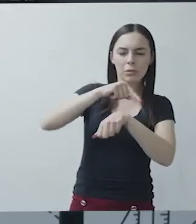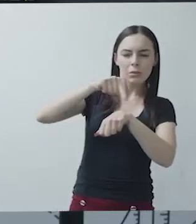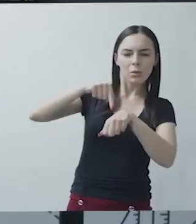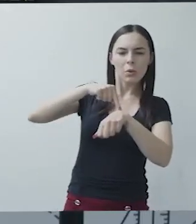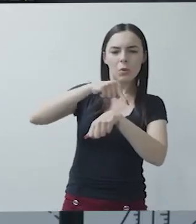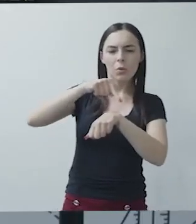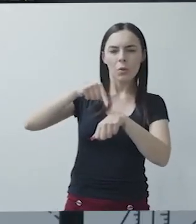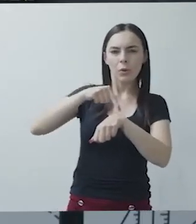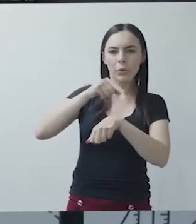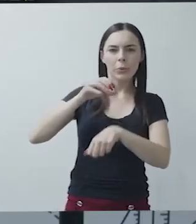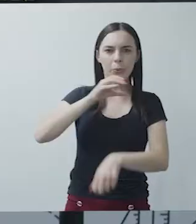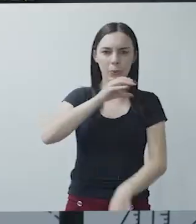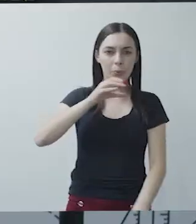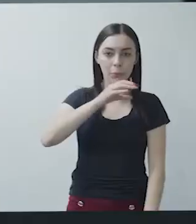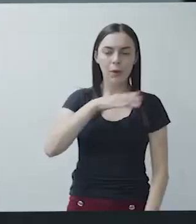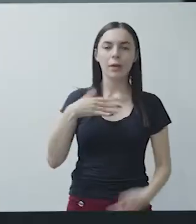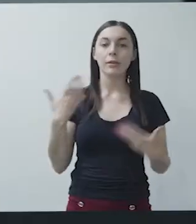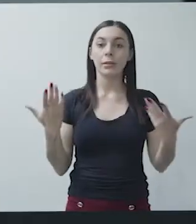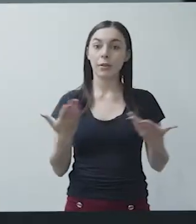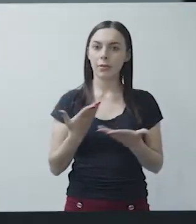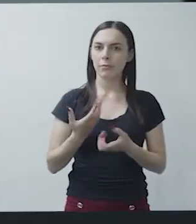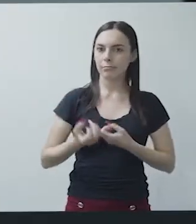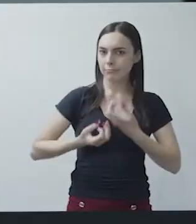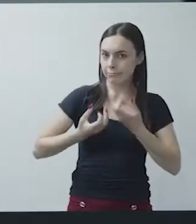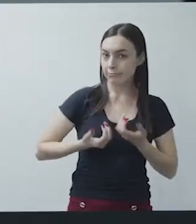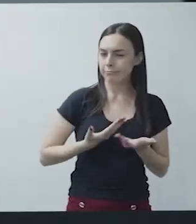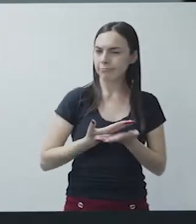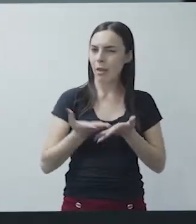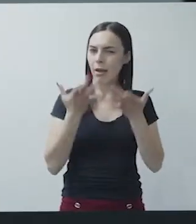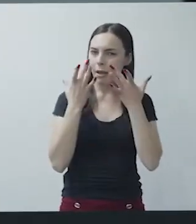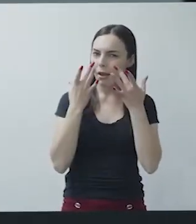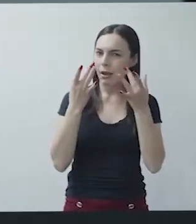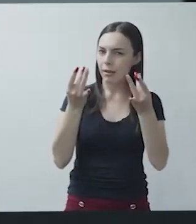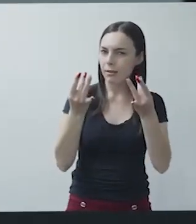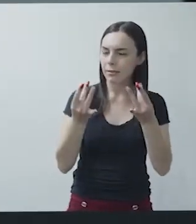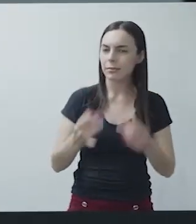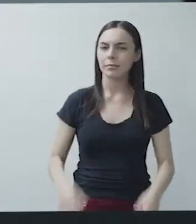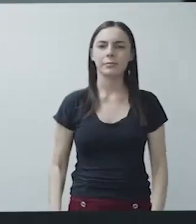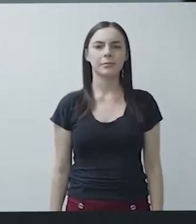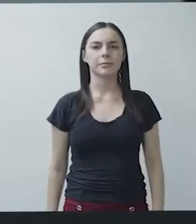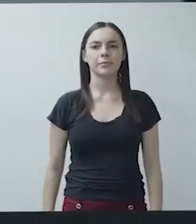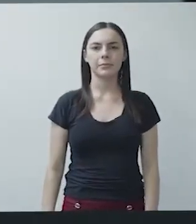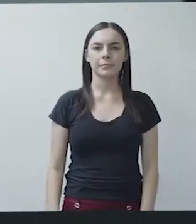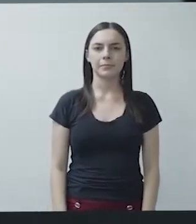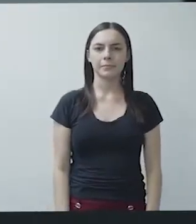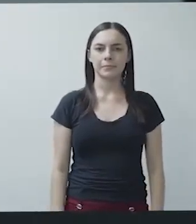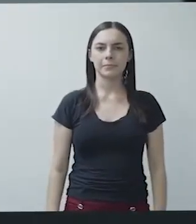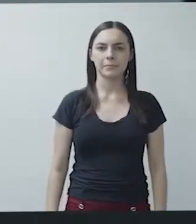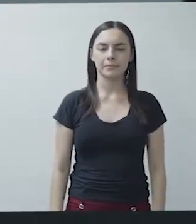horas. Então vamos lá que eu vou iniciar o poema. Presta bastante atenção, tá?